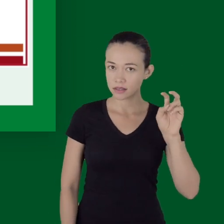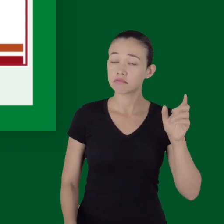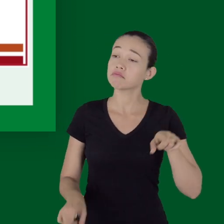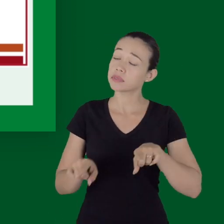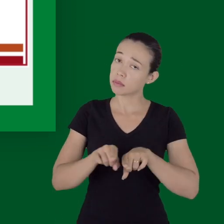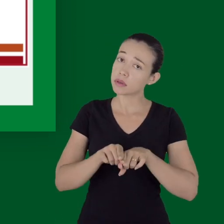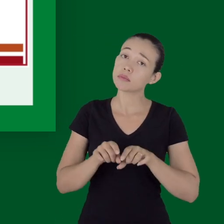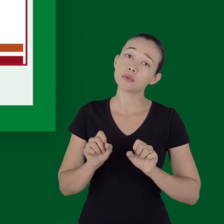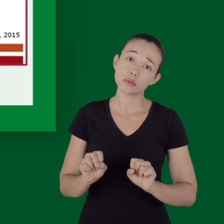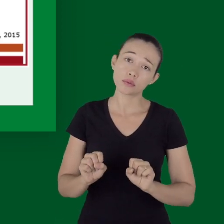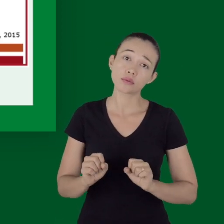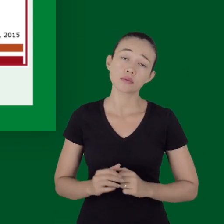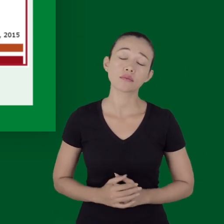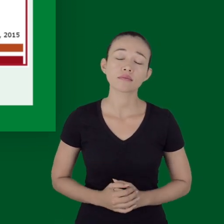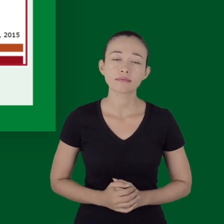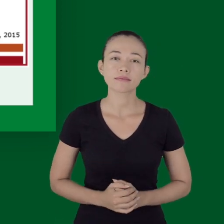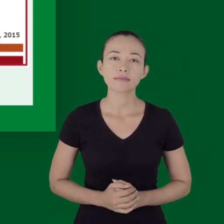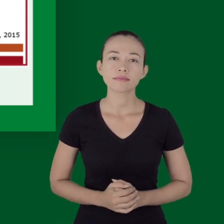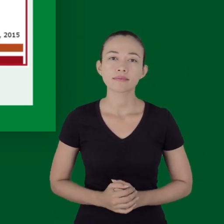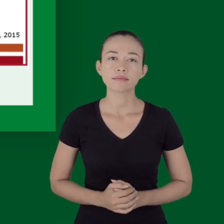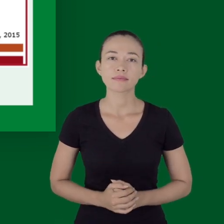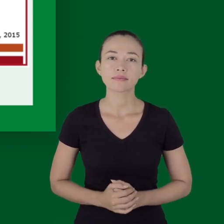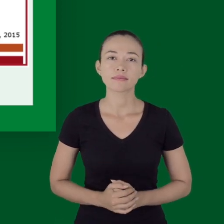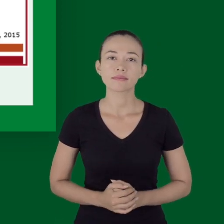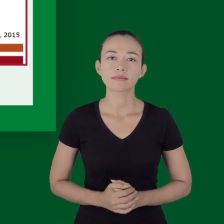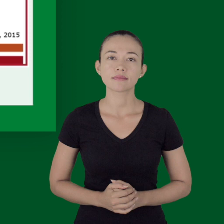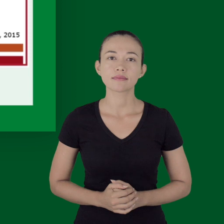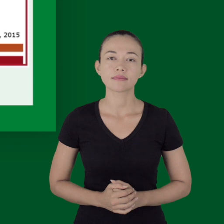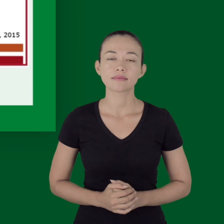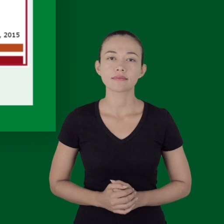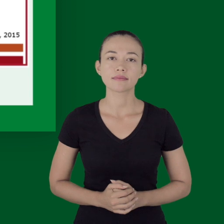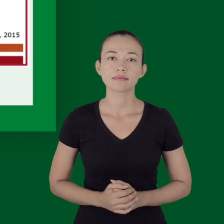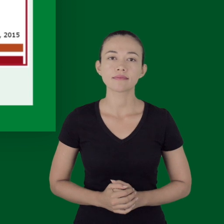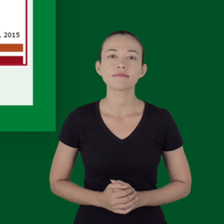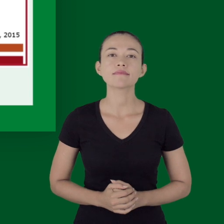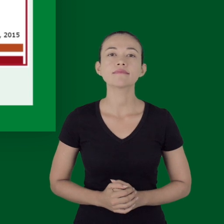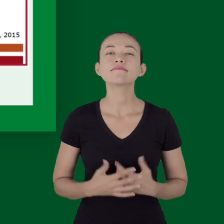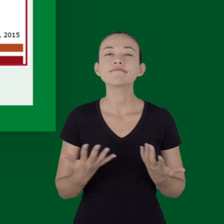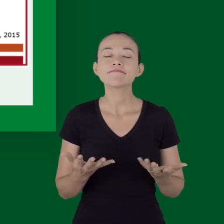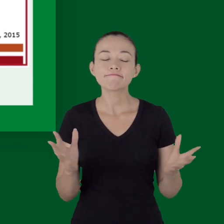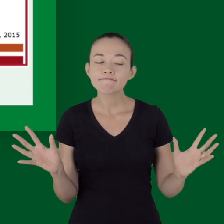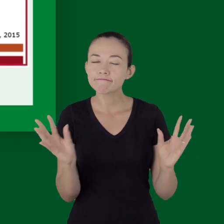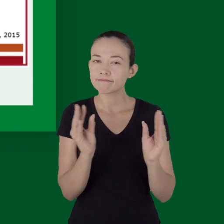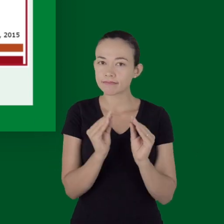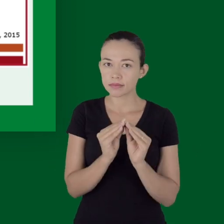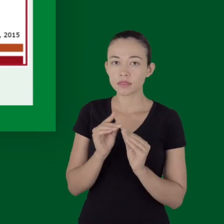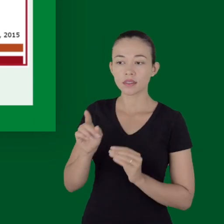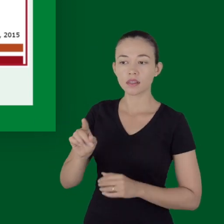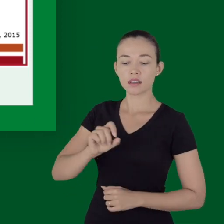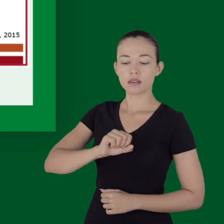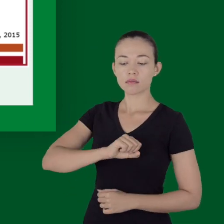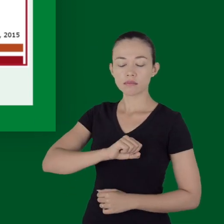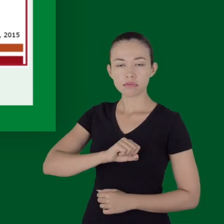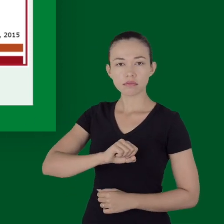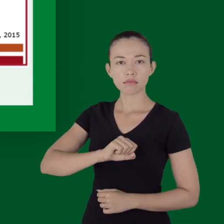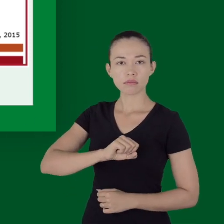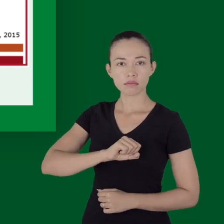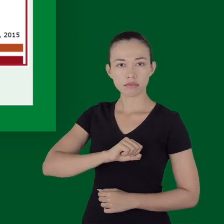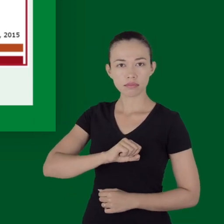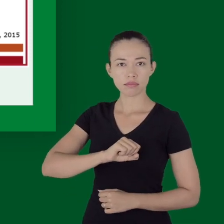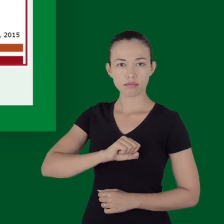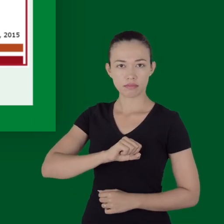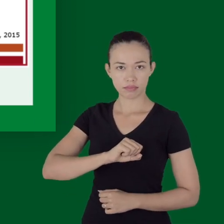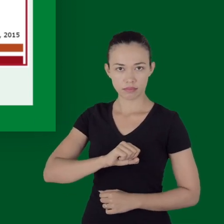E depois disso, para a gente resumir, o mais importante seria identificar a bradiarritmia instável, né?